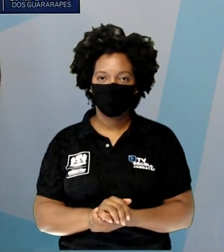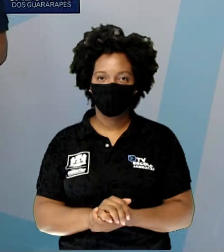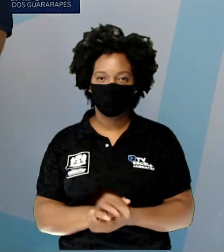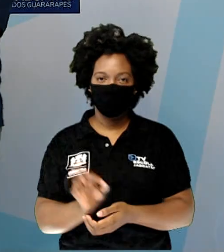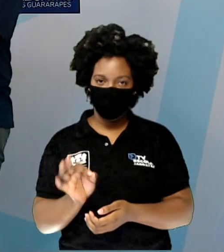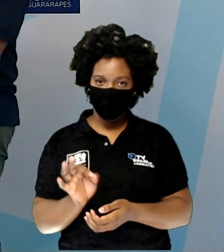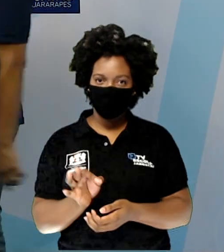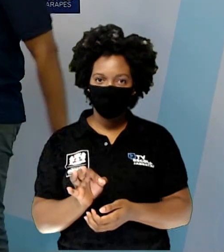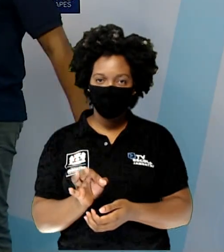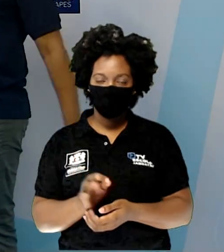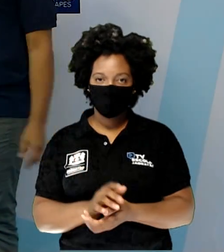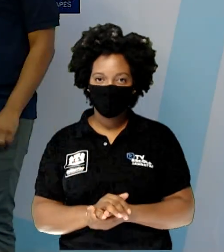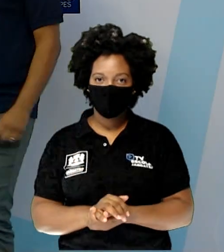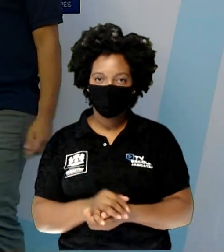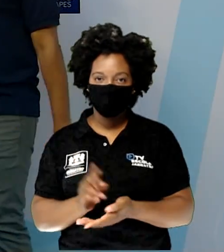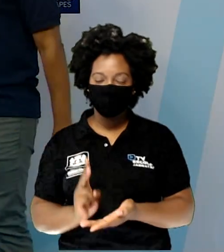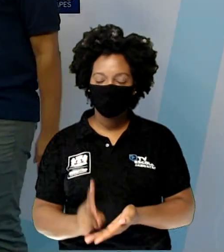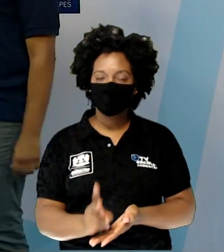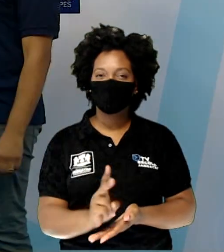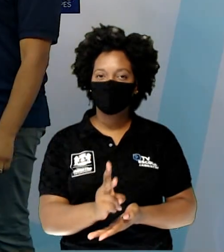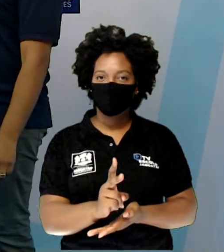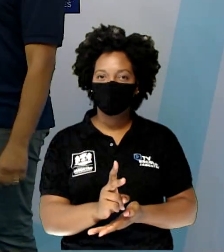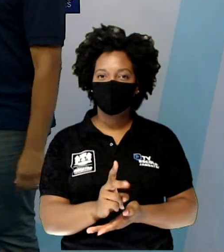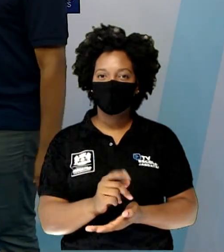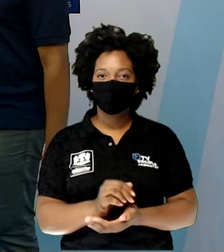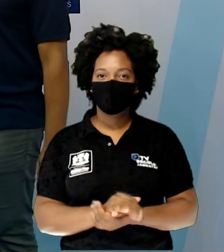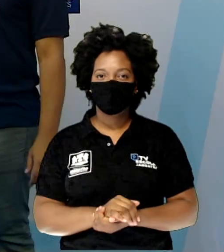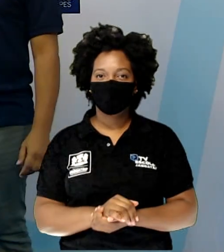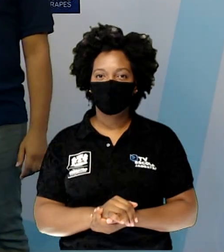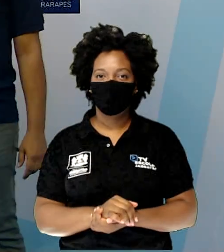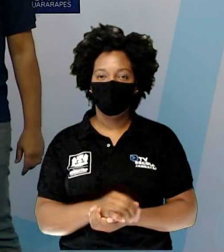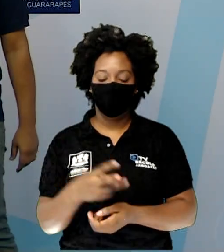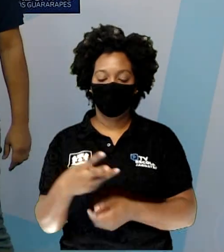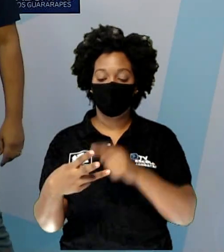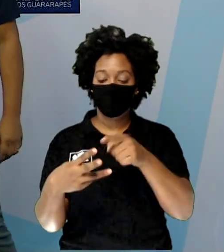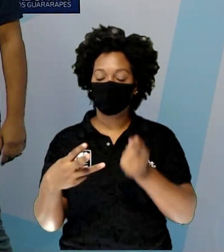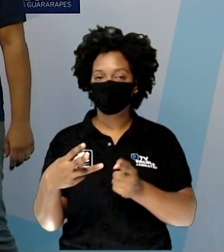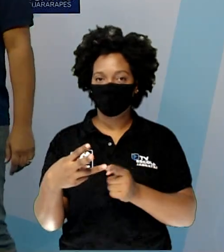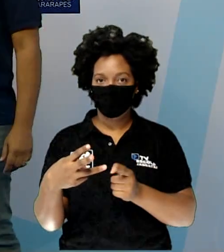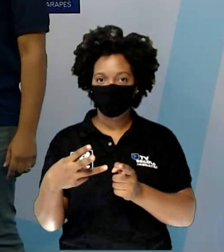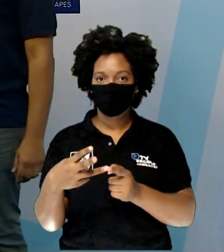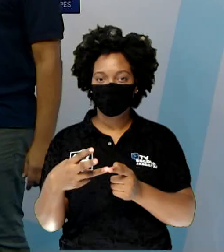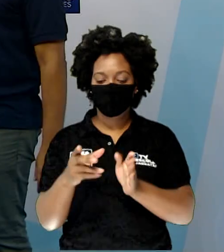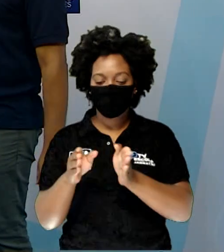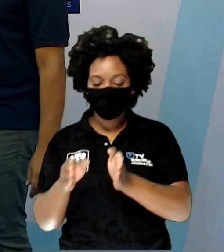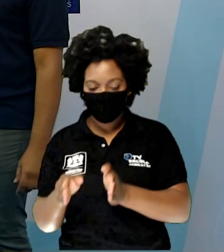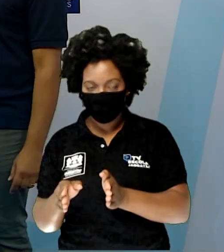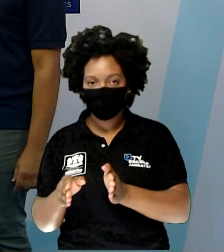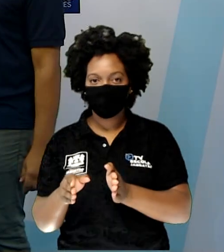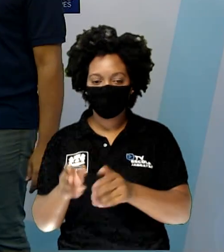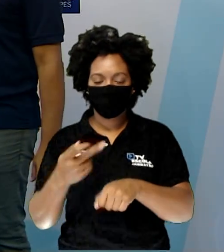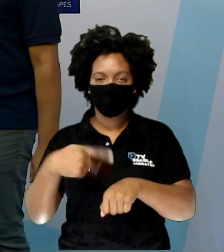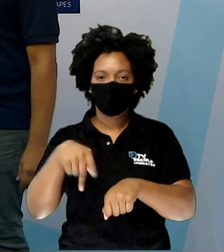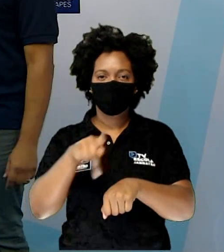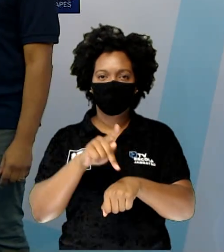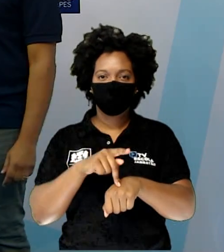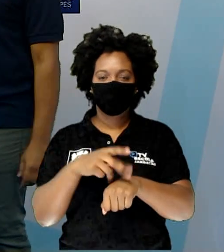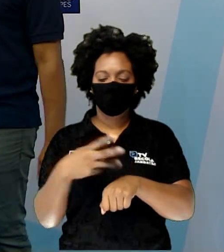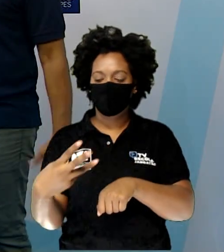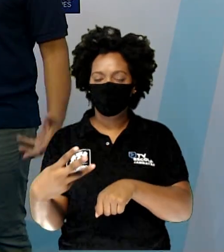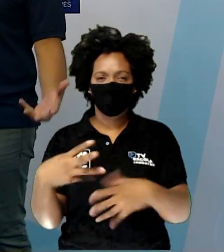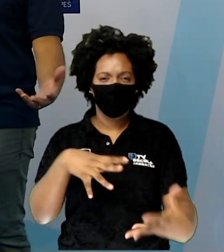certo? Então, continuando aqui, a gente tem a terceira classificação, que é chamada de países do terceiro